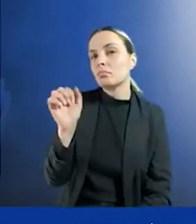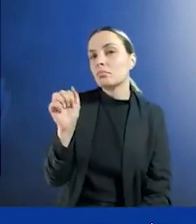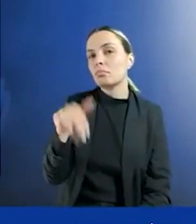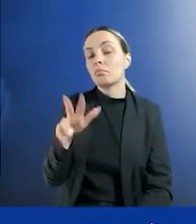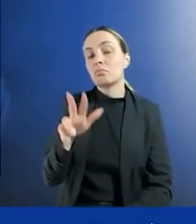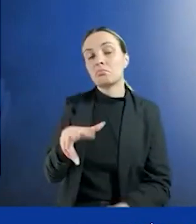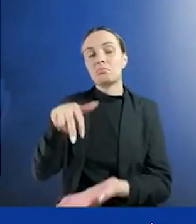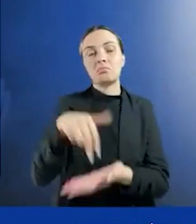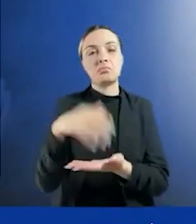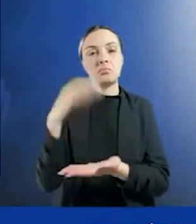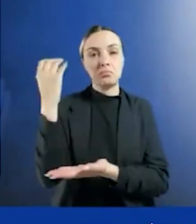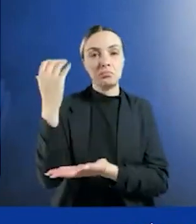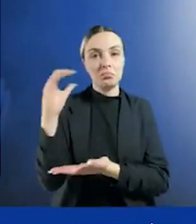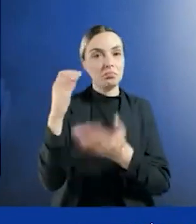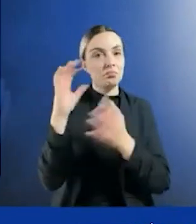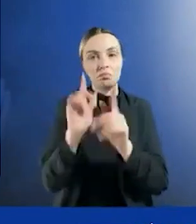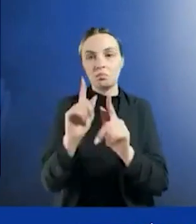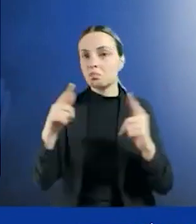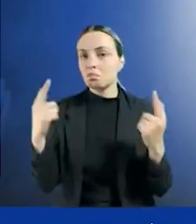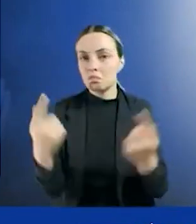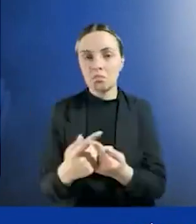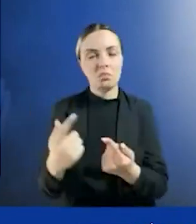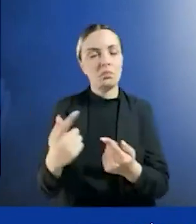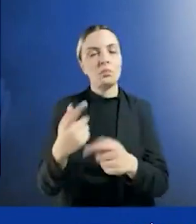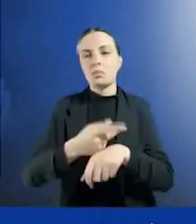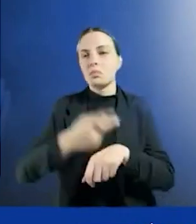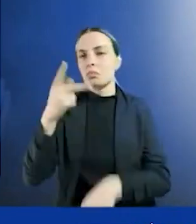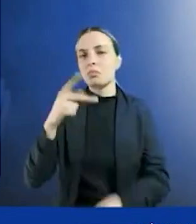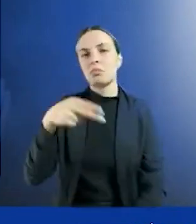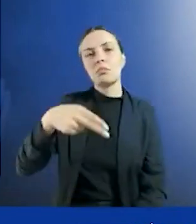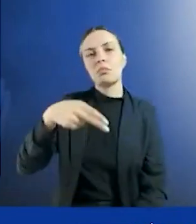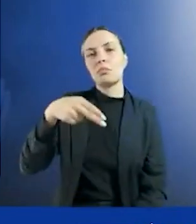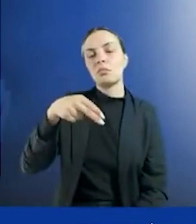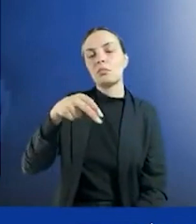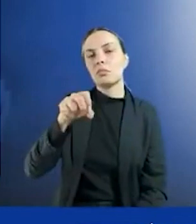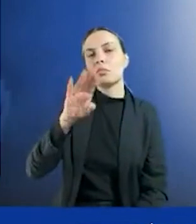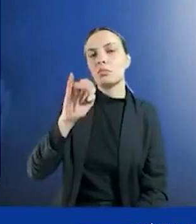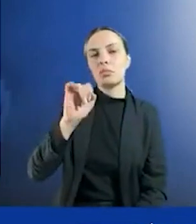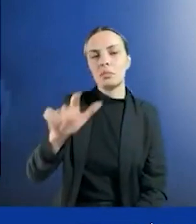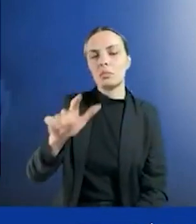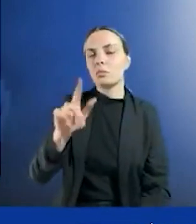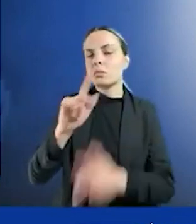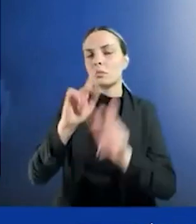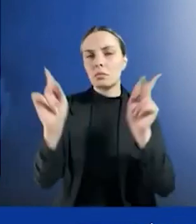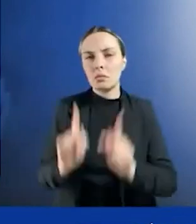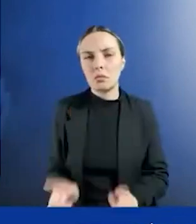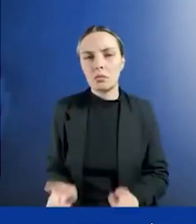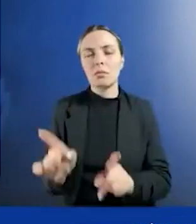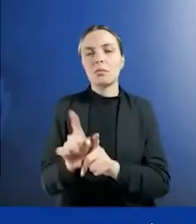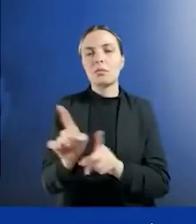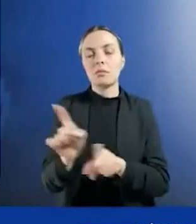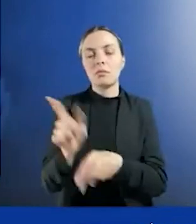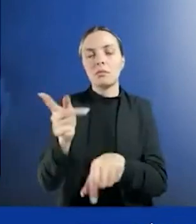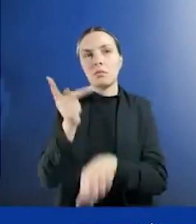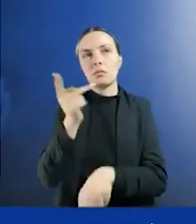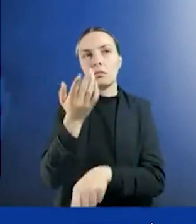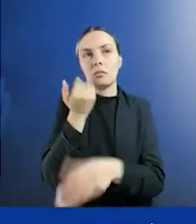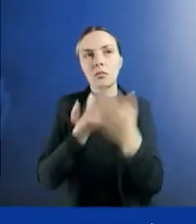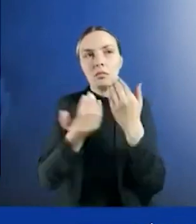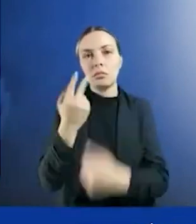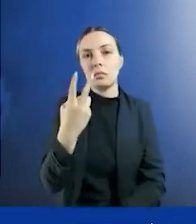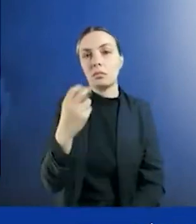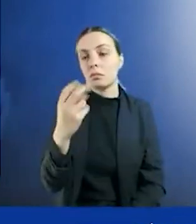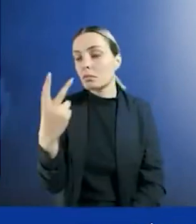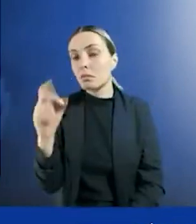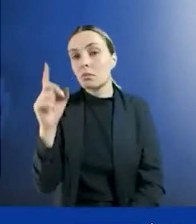escala mundial, Prêmio Nobel da Paz, Prêmio Mundial da Alimentação de 2020, que tem sido um